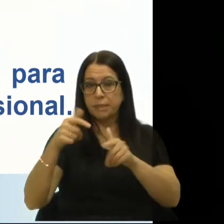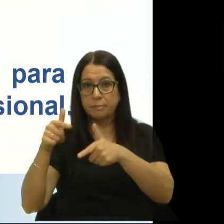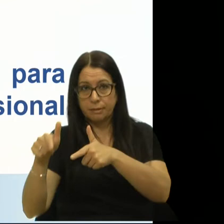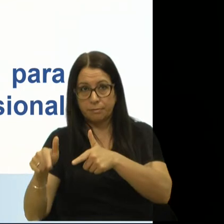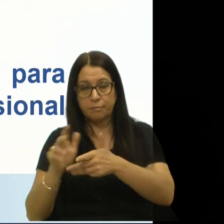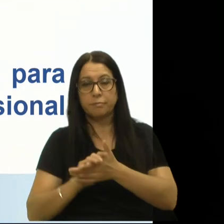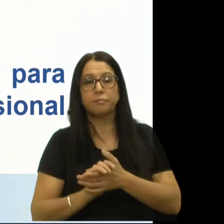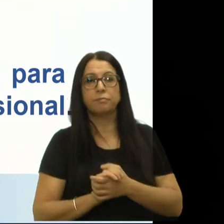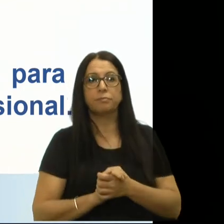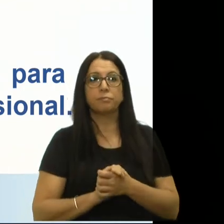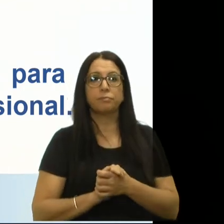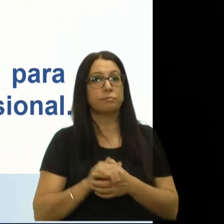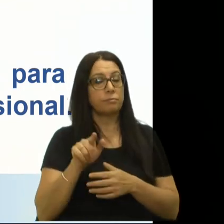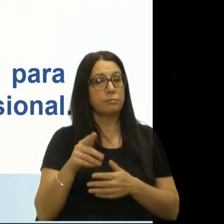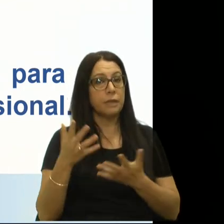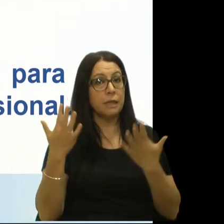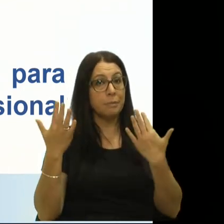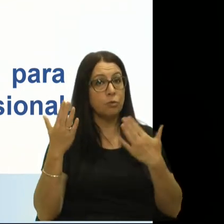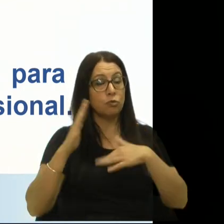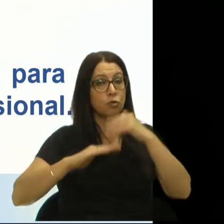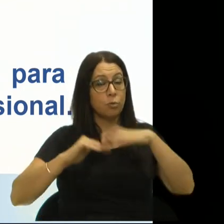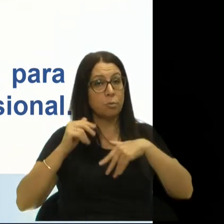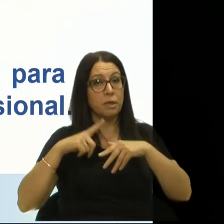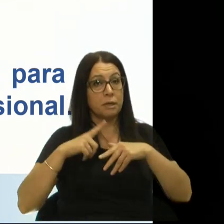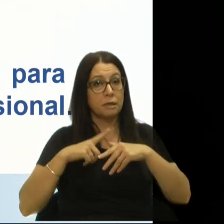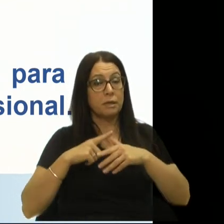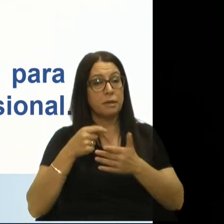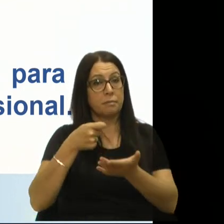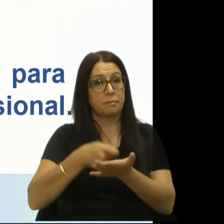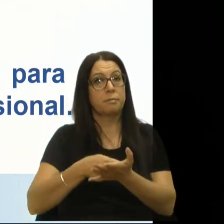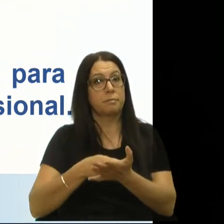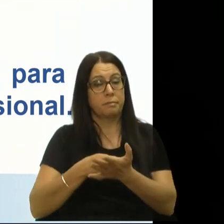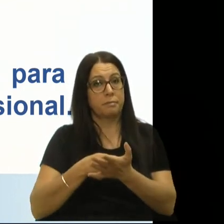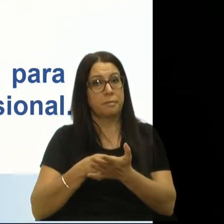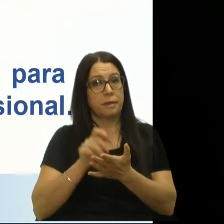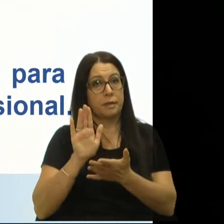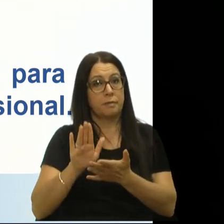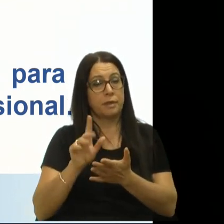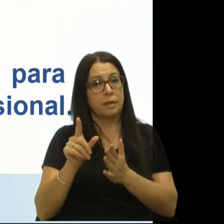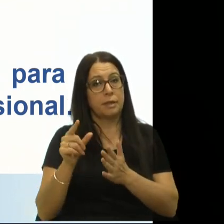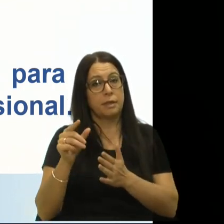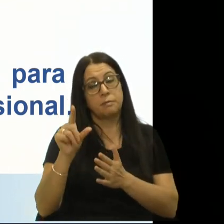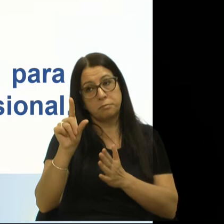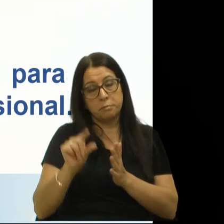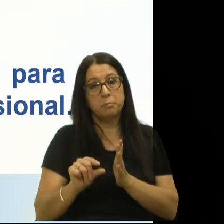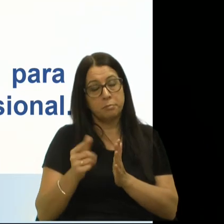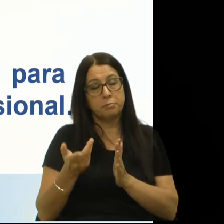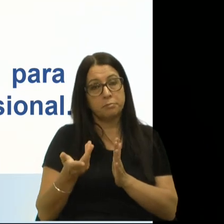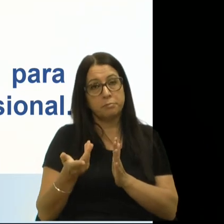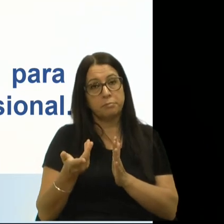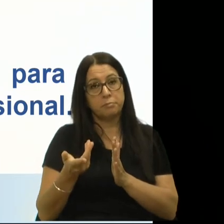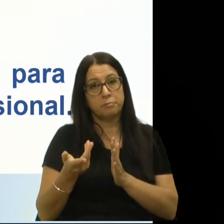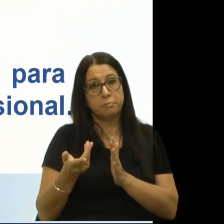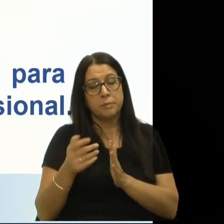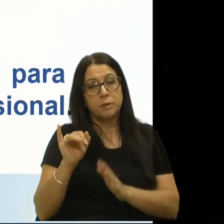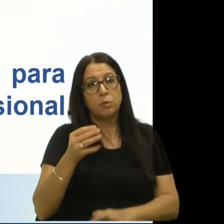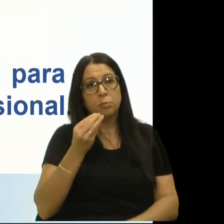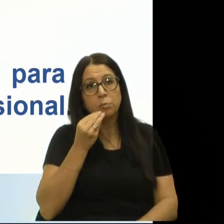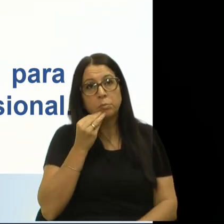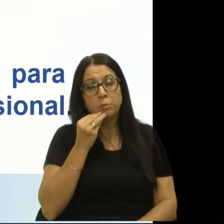prisional. Essa mão de obra passa a ter uma remuneração, fica com menos, né, tem